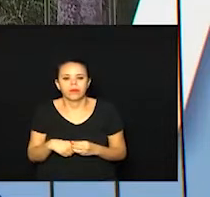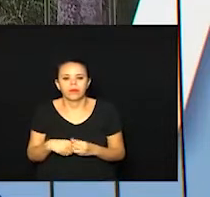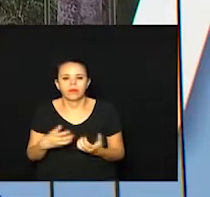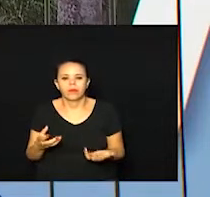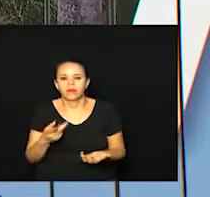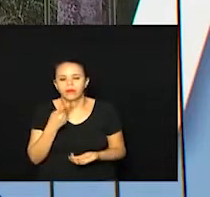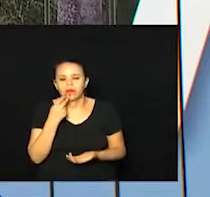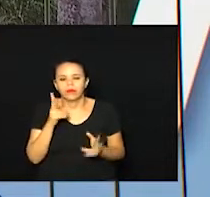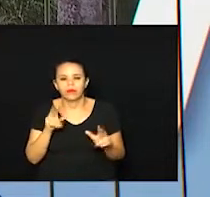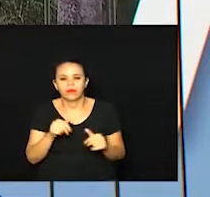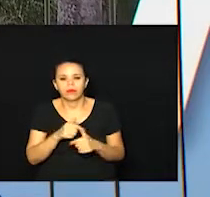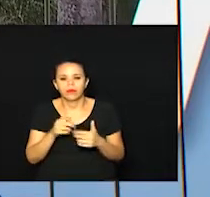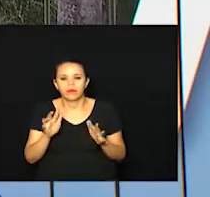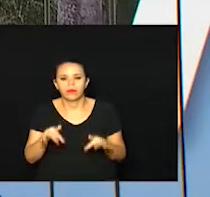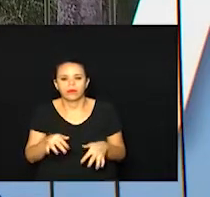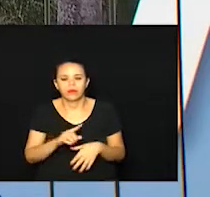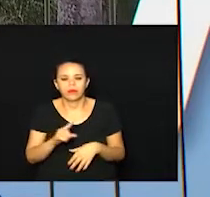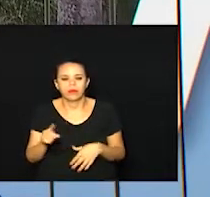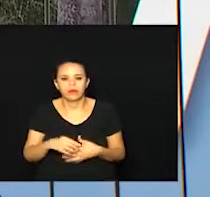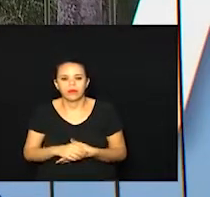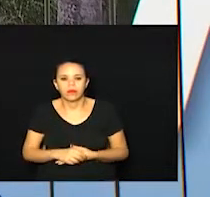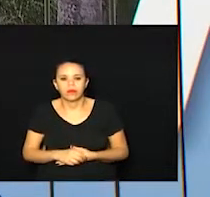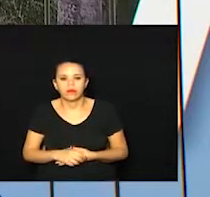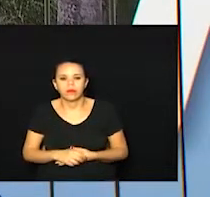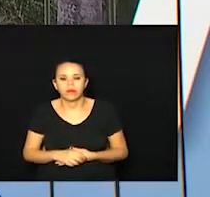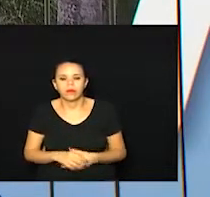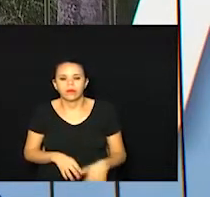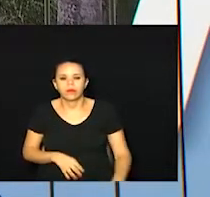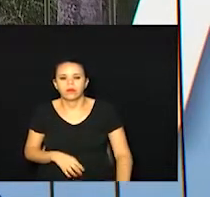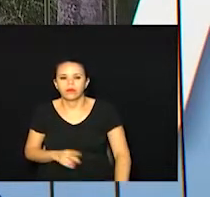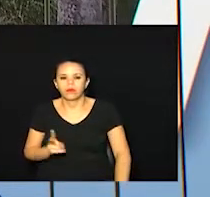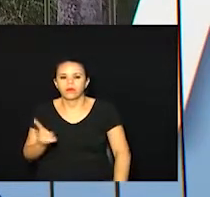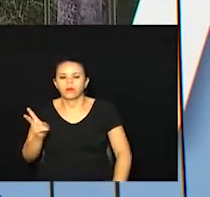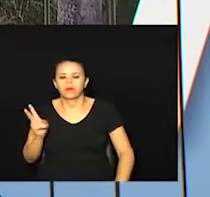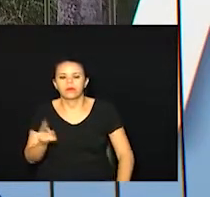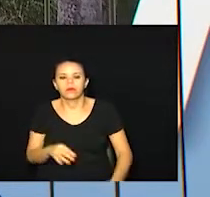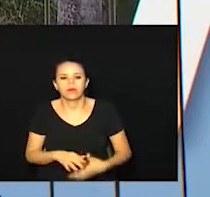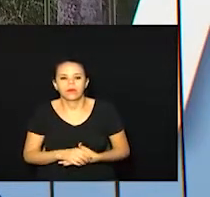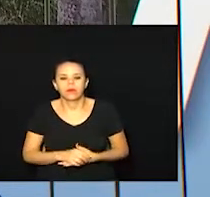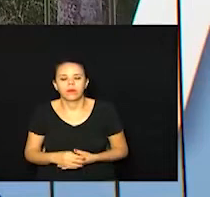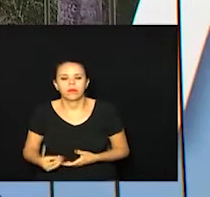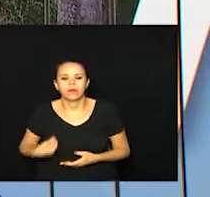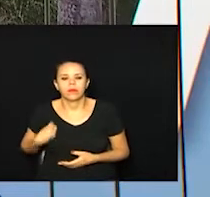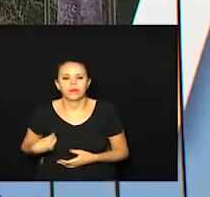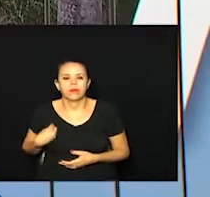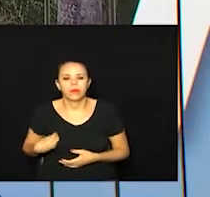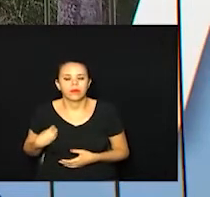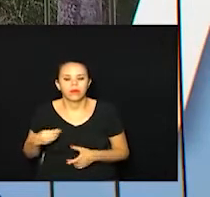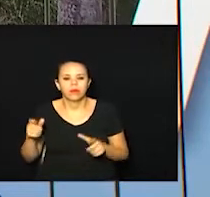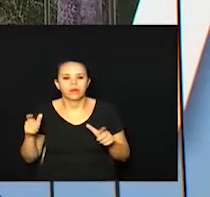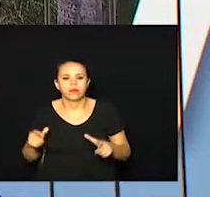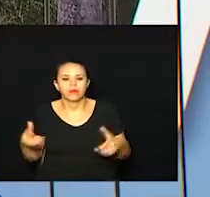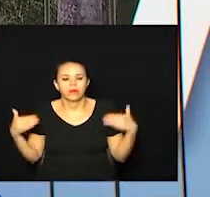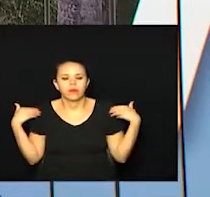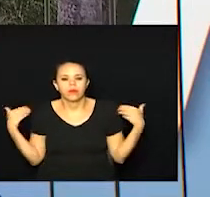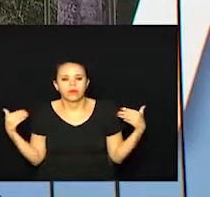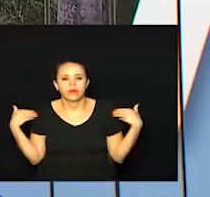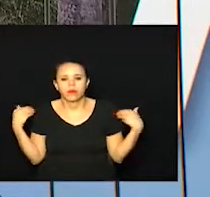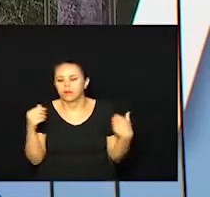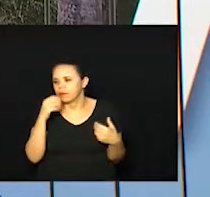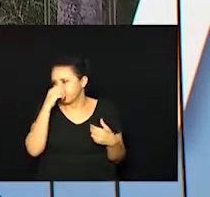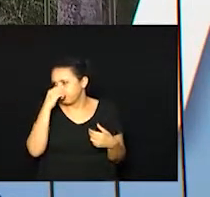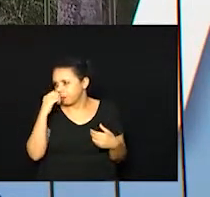destacar aqui, não é o fim do Bosque do Jequitibás. Ele continuaria existindo enquanto espaço de lazer,